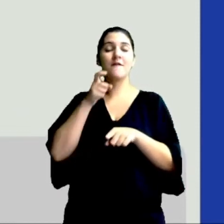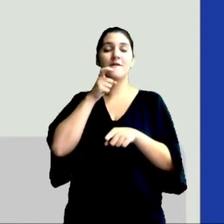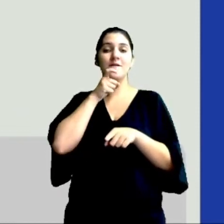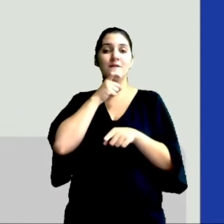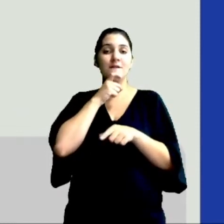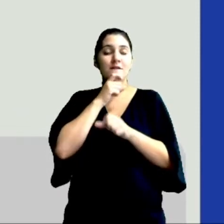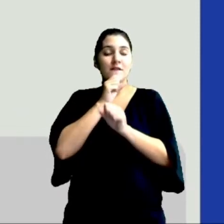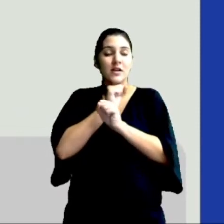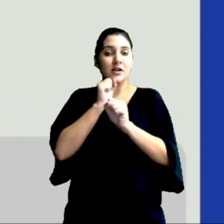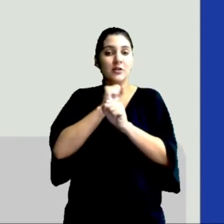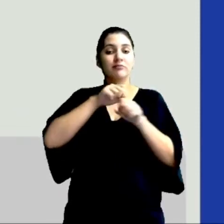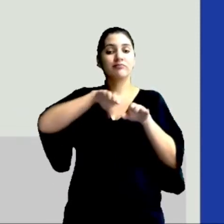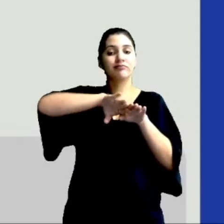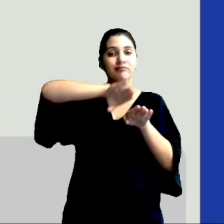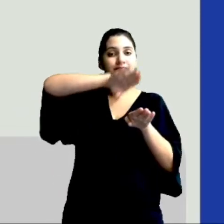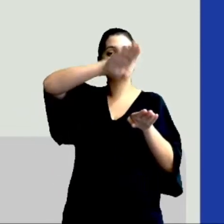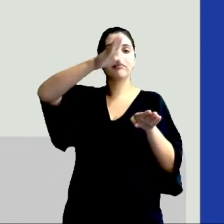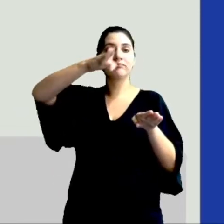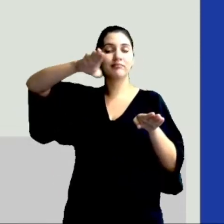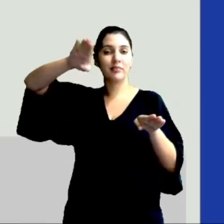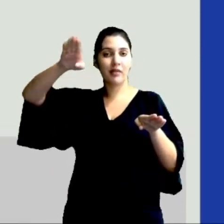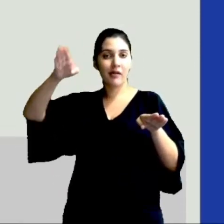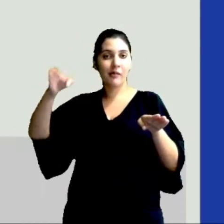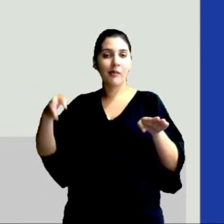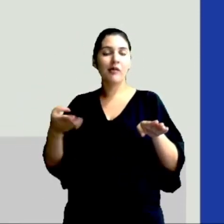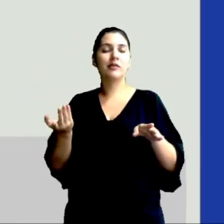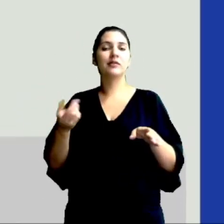alta montanha, né, que são aqueles frios